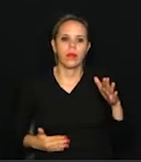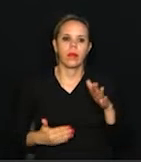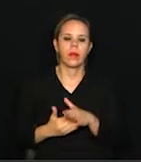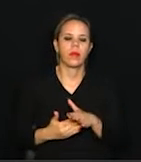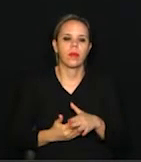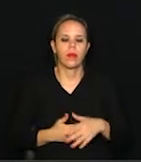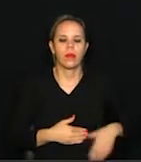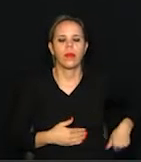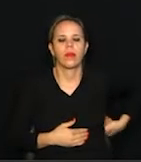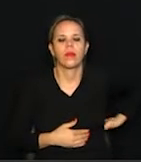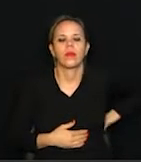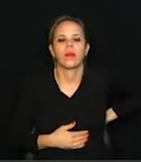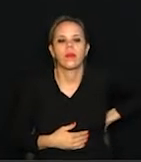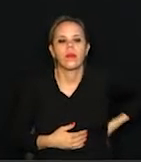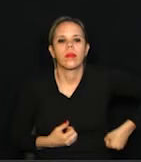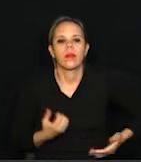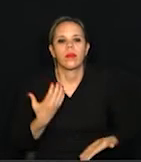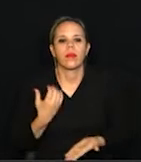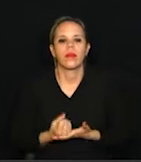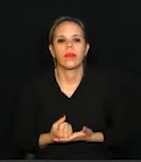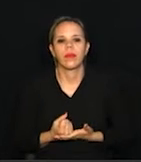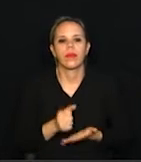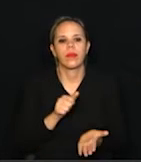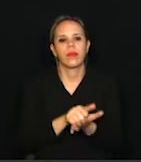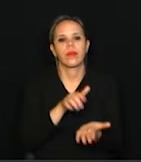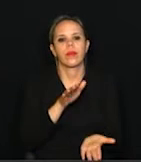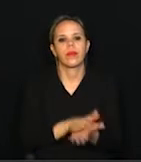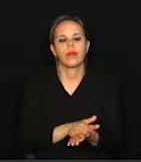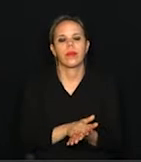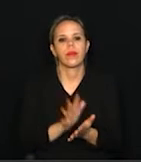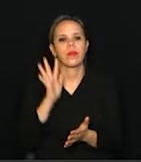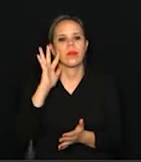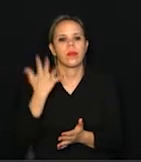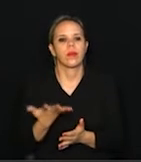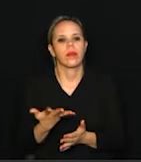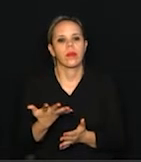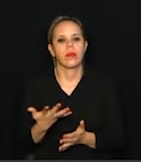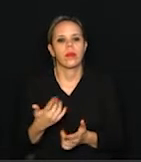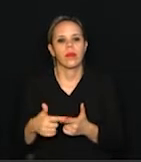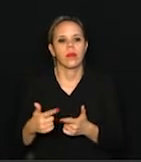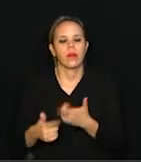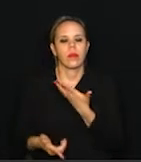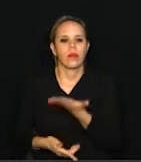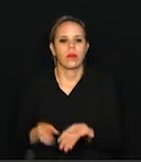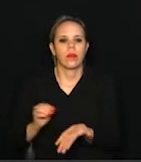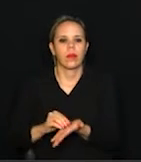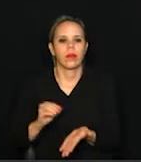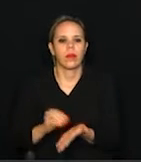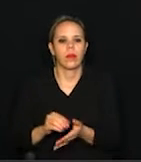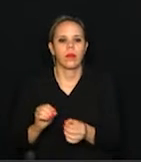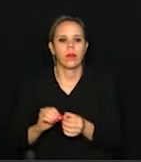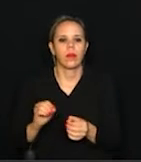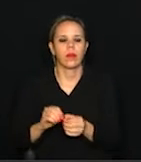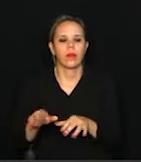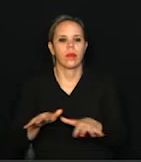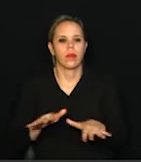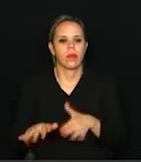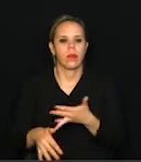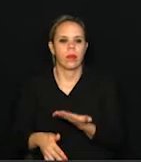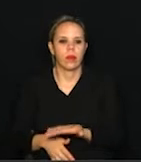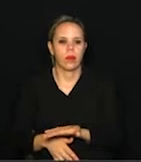do processamento de multa, o que está resultando nesse déficit, nós temos feito esse movimento aqui